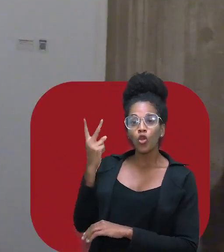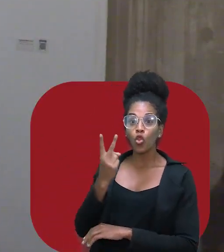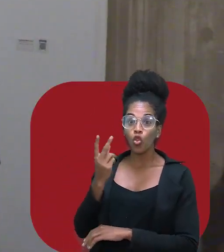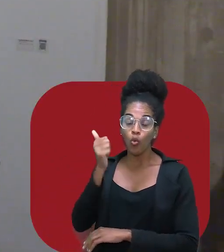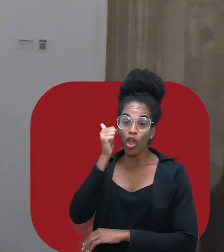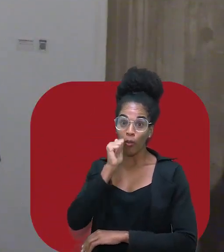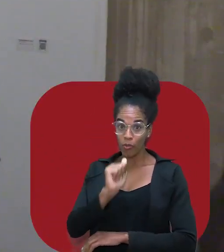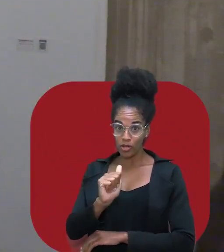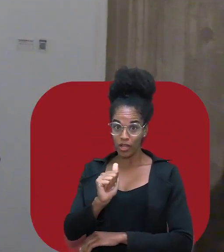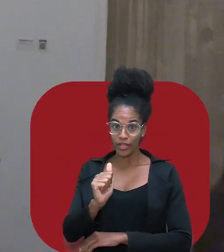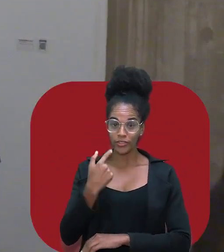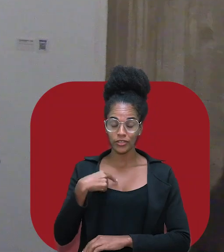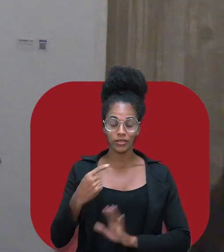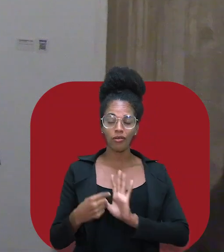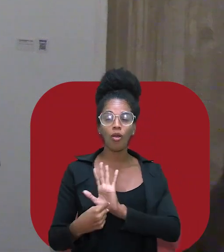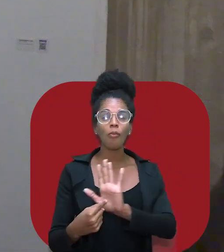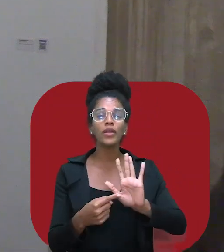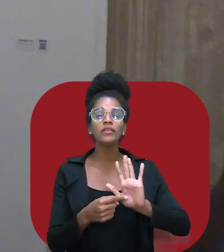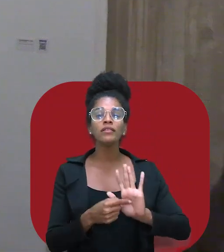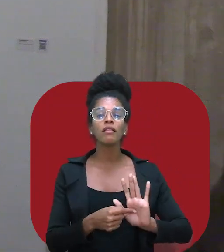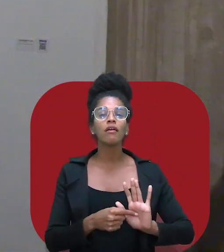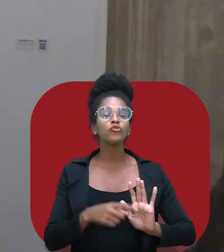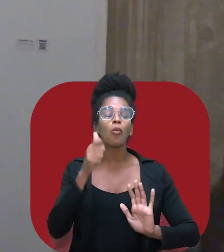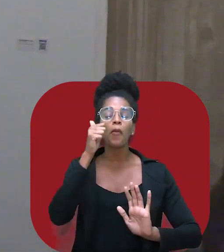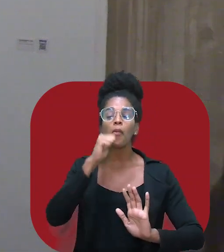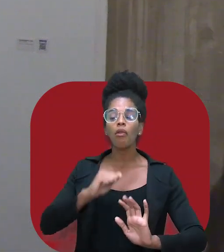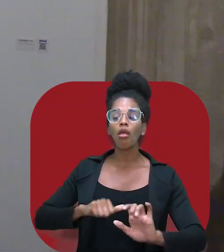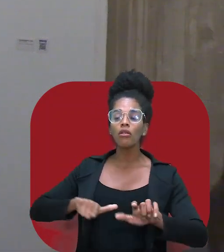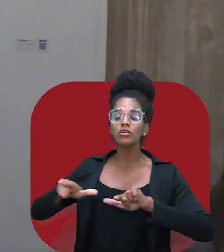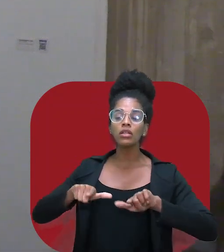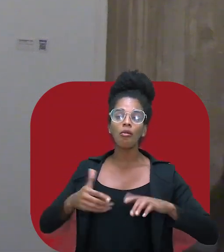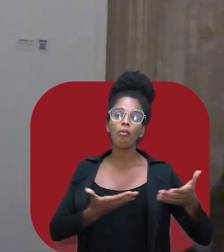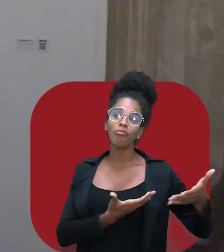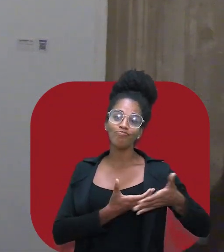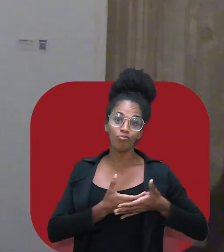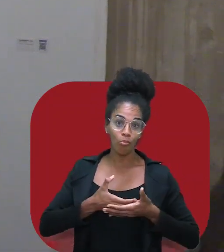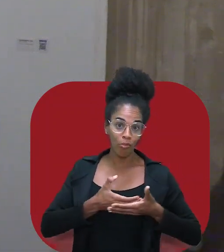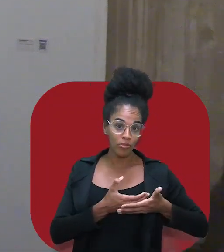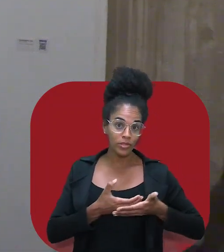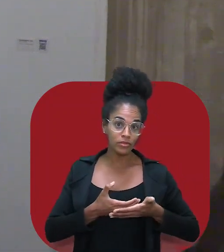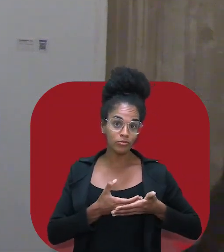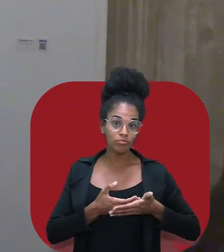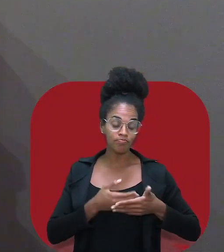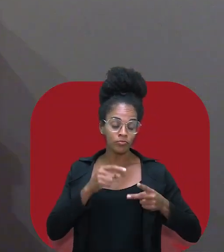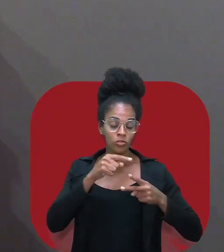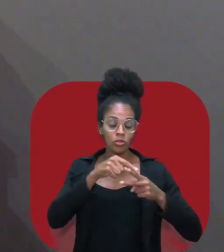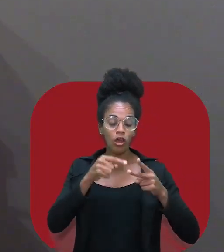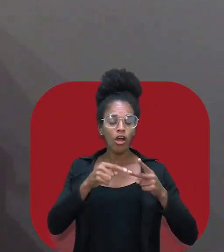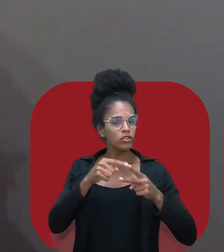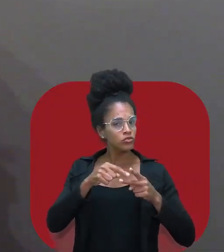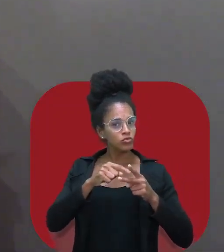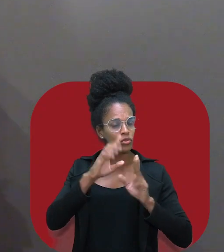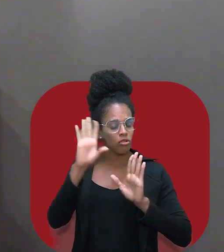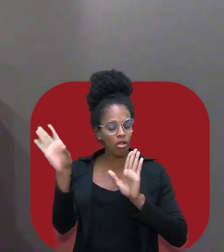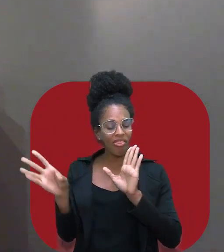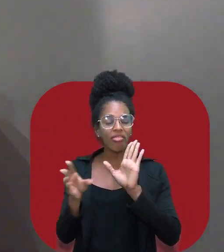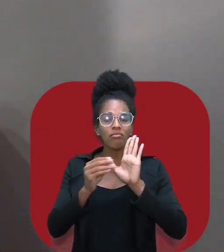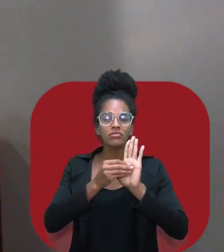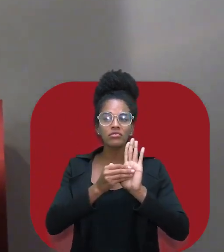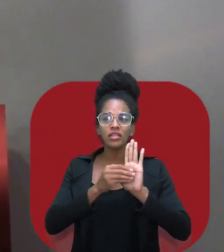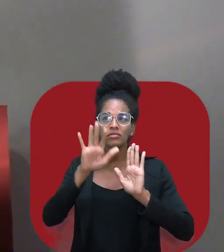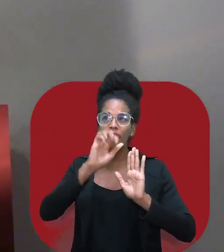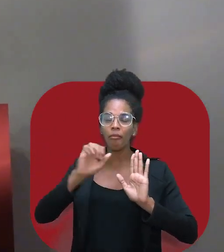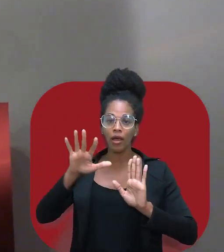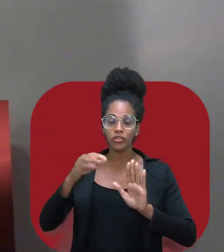são colocadas no acervo como amas de leite. Elas duas compõem essa obra que eu